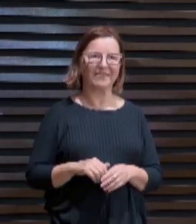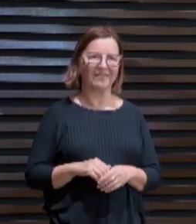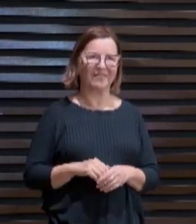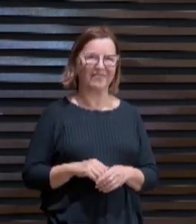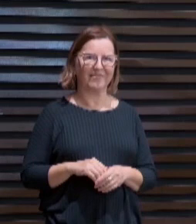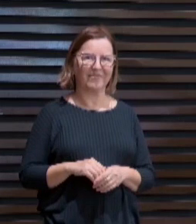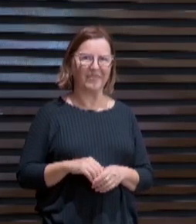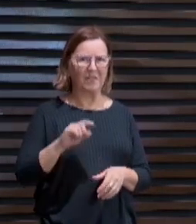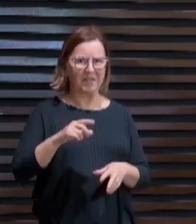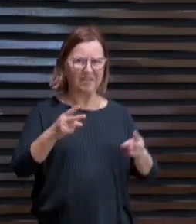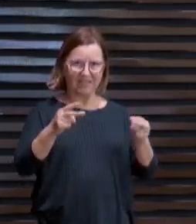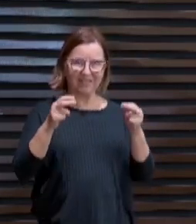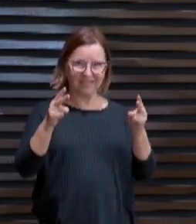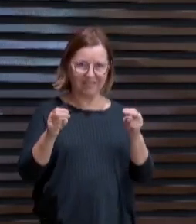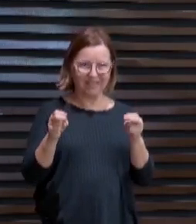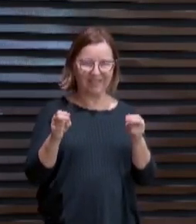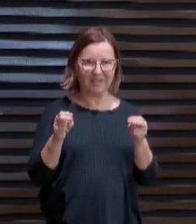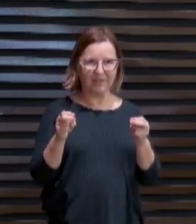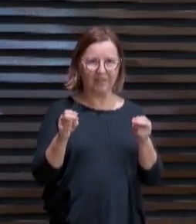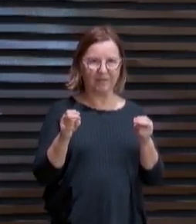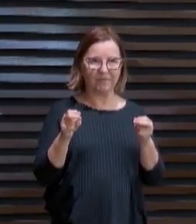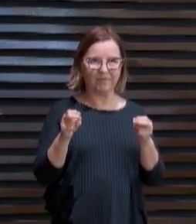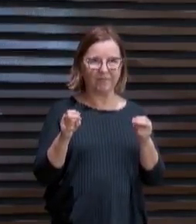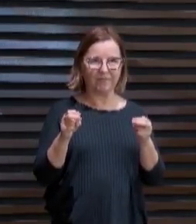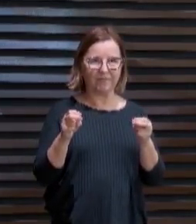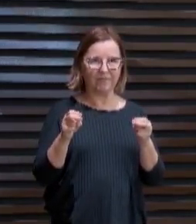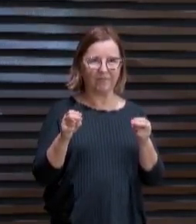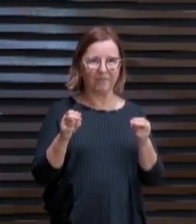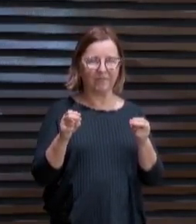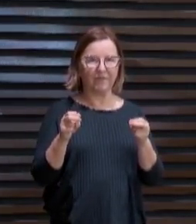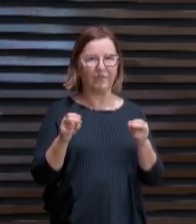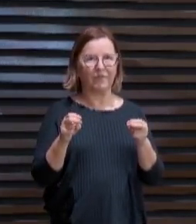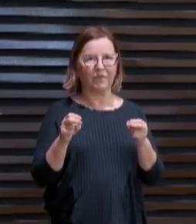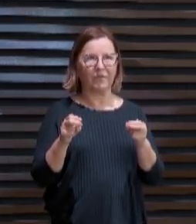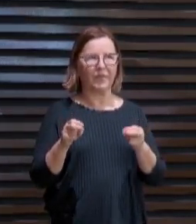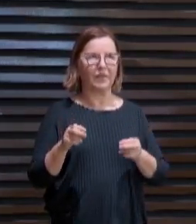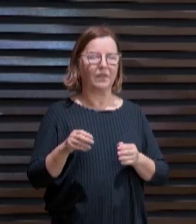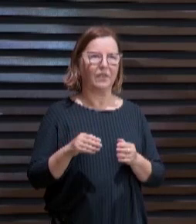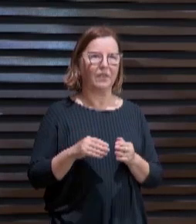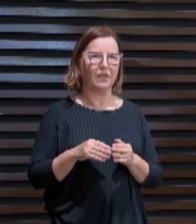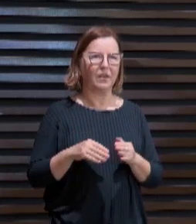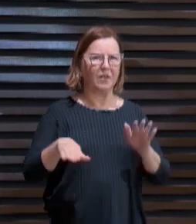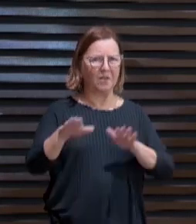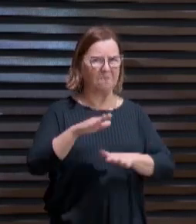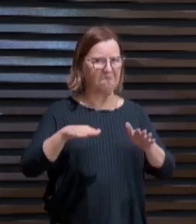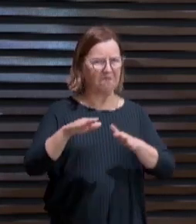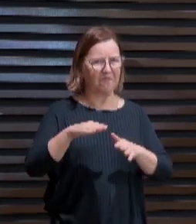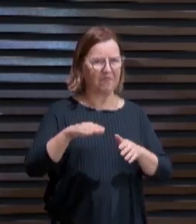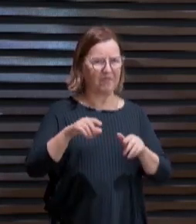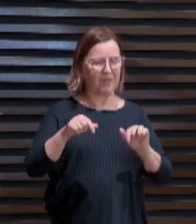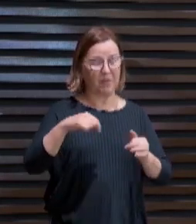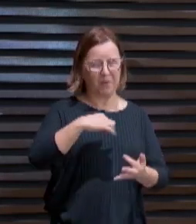Você consegue perceber uma movimentação mundial, até mesmo nacional, né, de